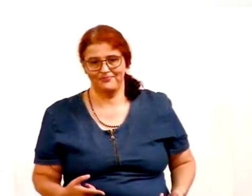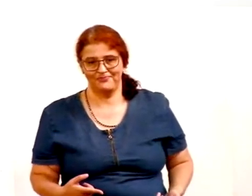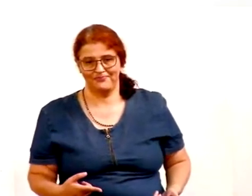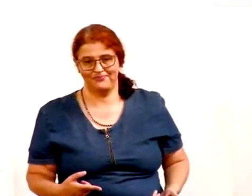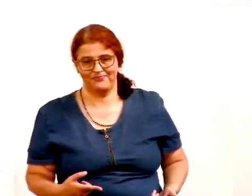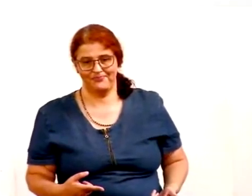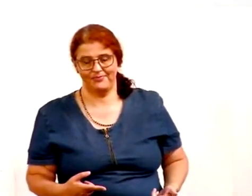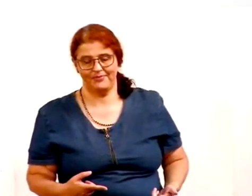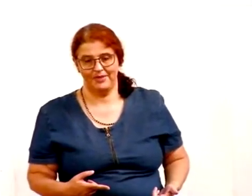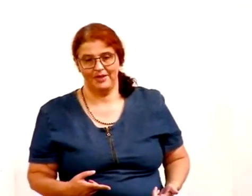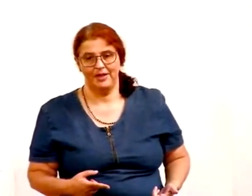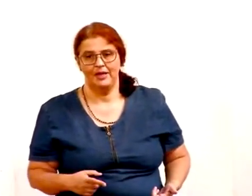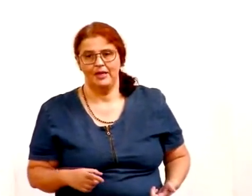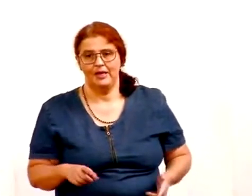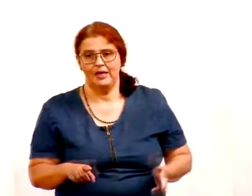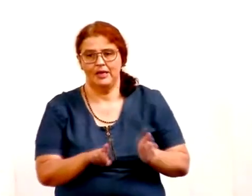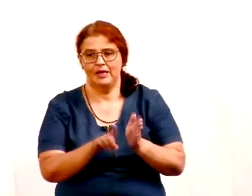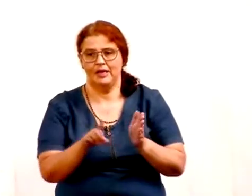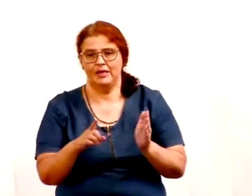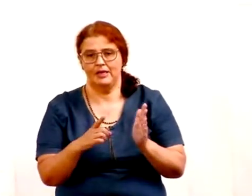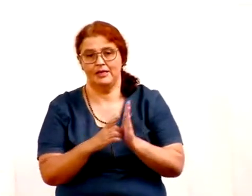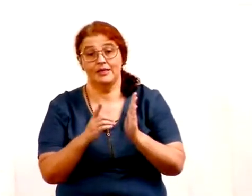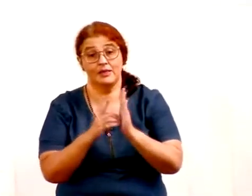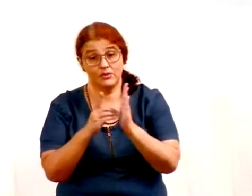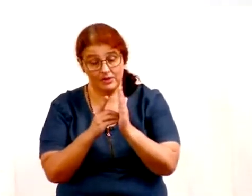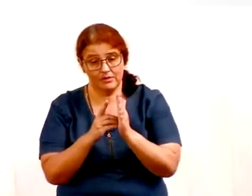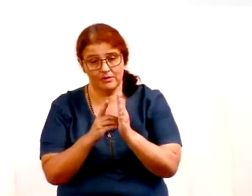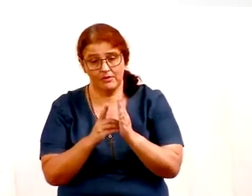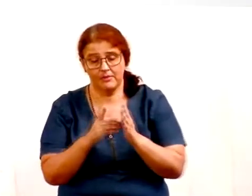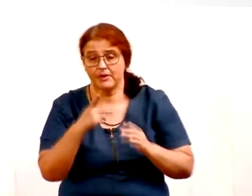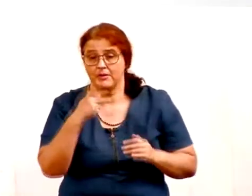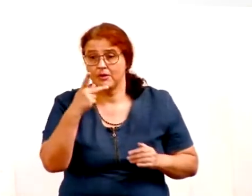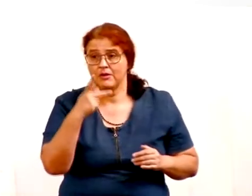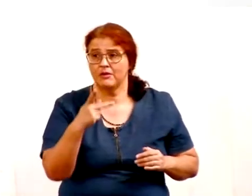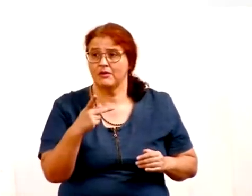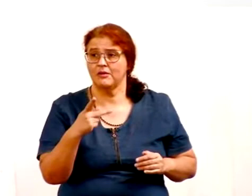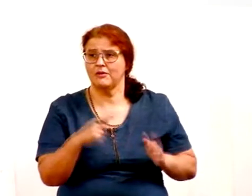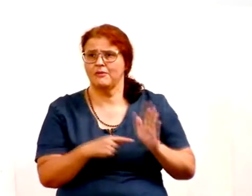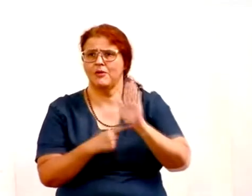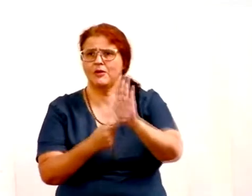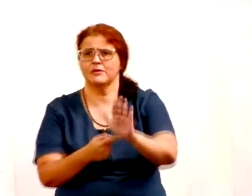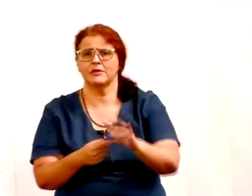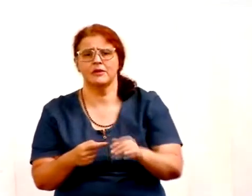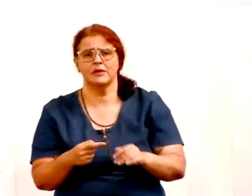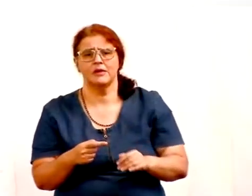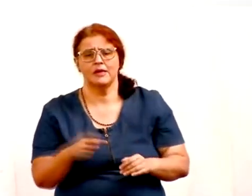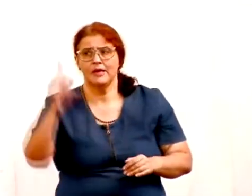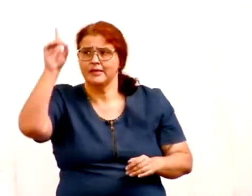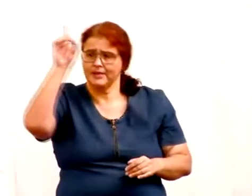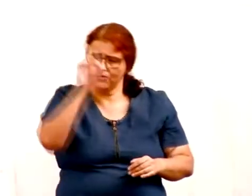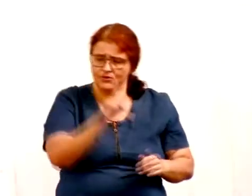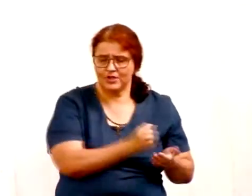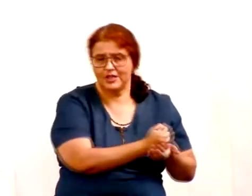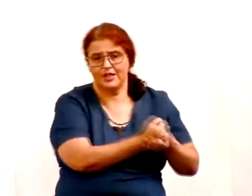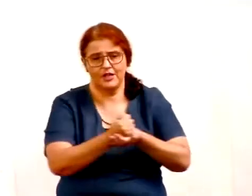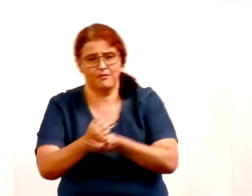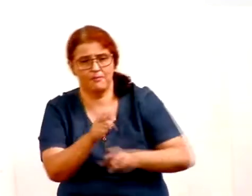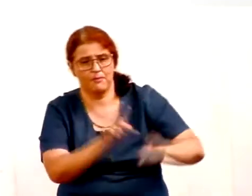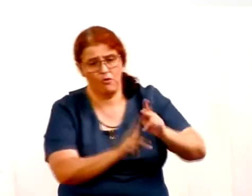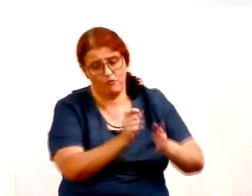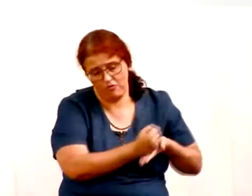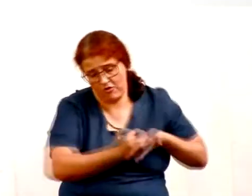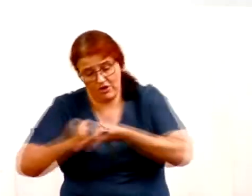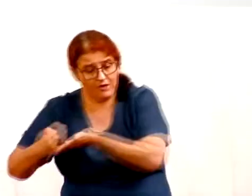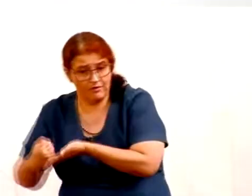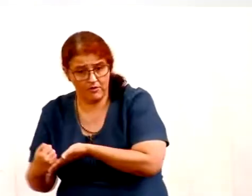de Deuteronômio nos mostra que o Senhor os levou para o deserto, para os provar, para os humilhar, para que no